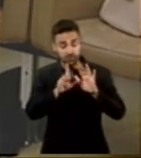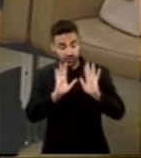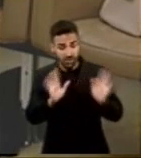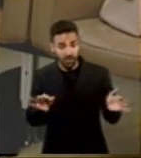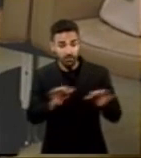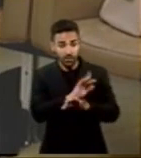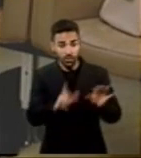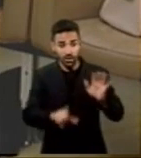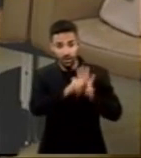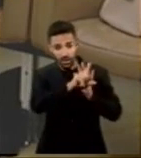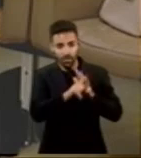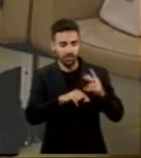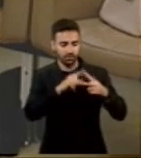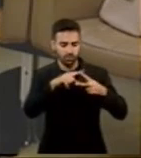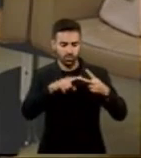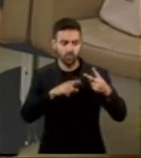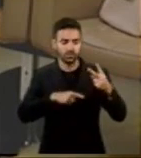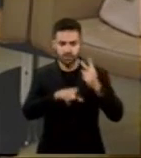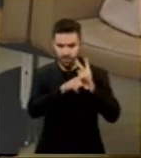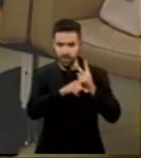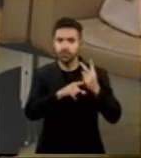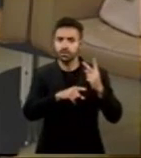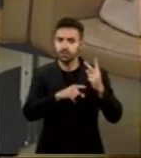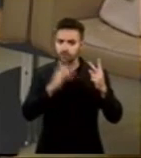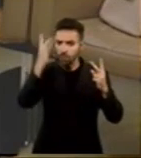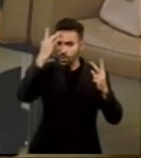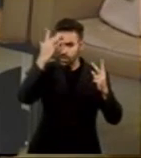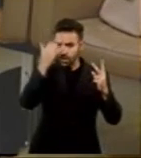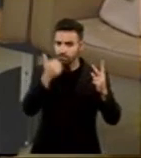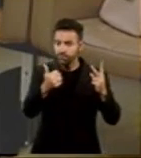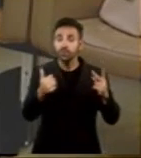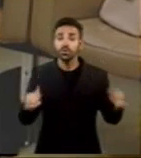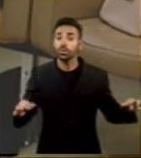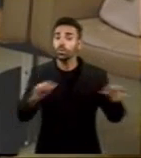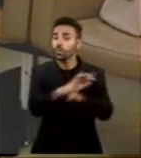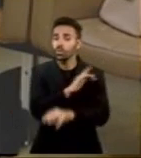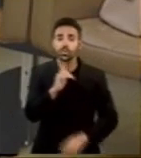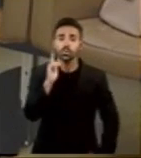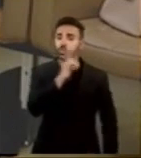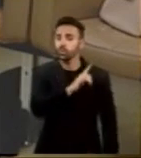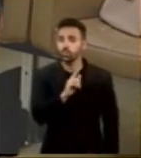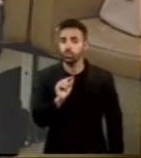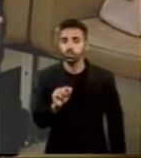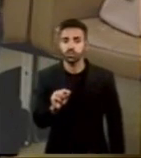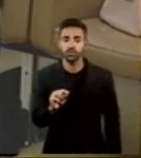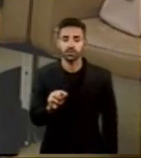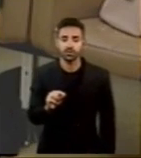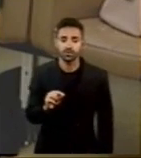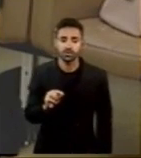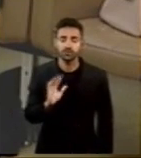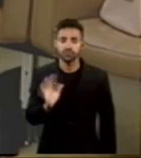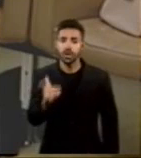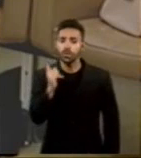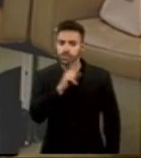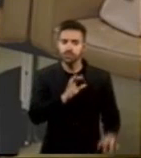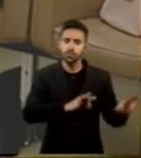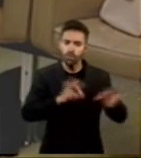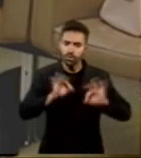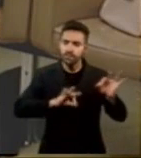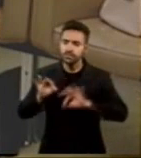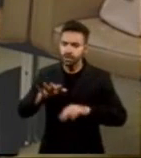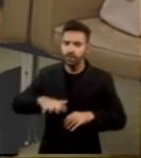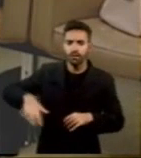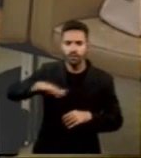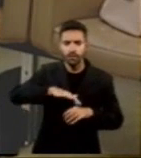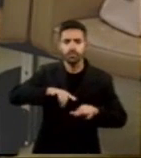que ocorreram, as duas leis de modernização, já conseguiu fazer uma grande limpa, vamos dizer assim, no trabalho